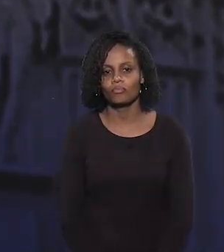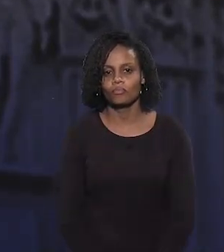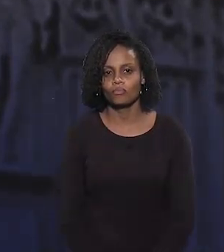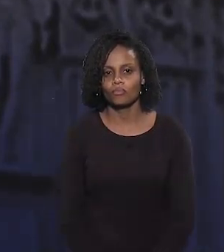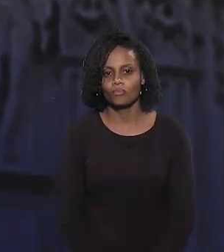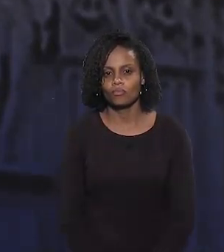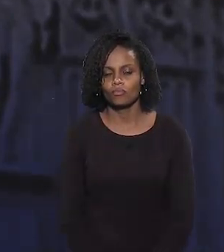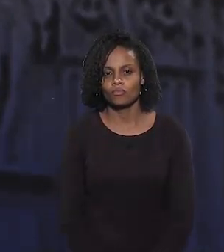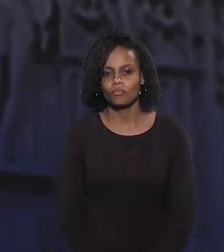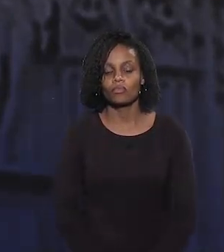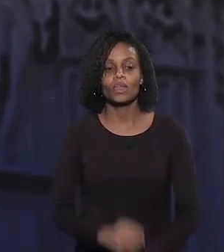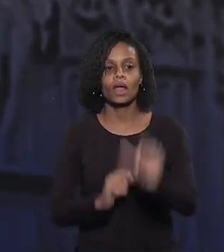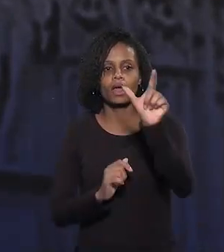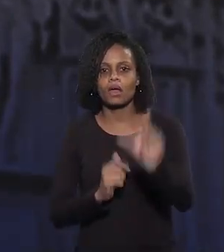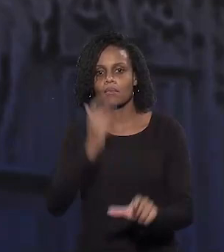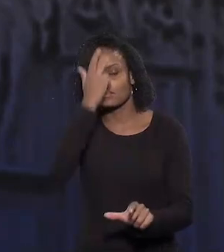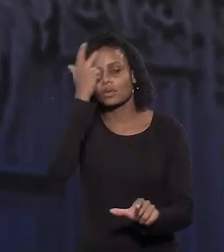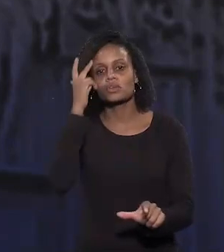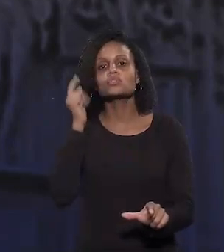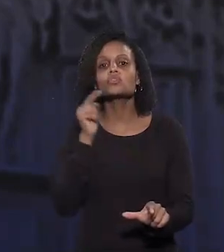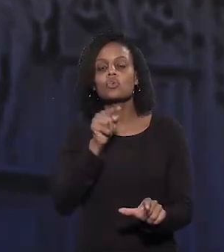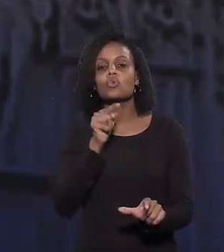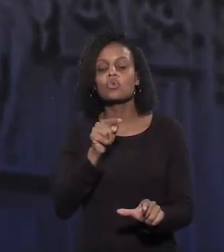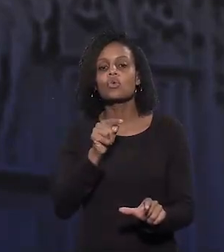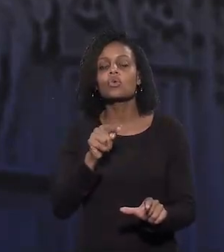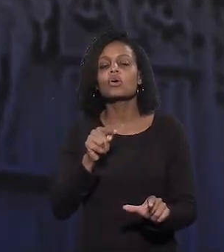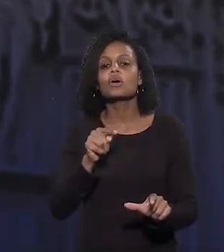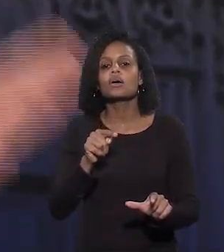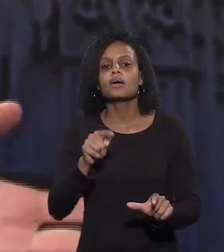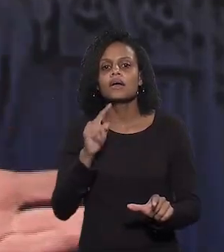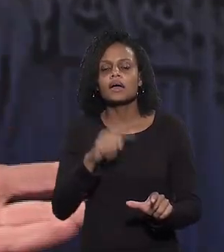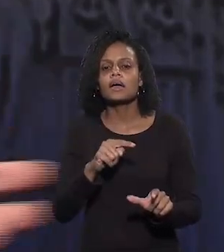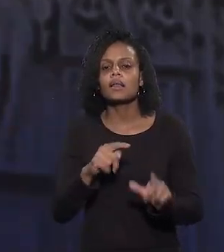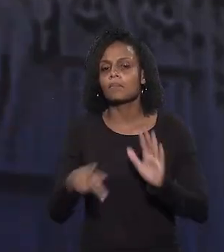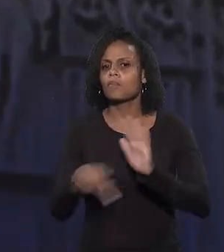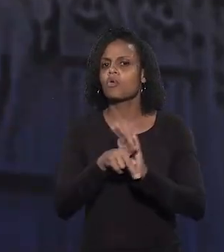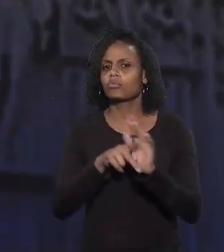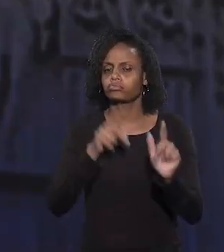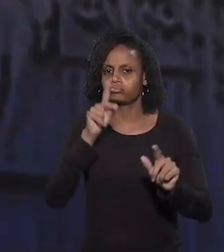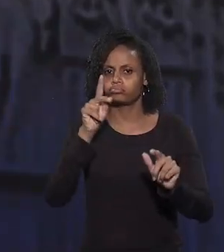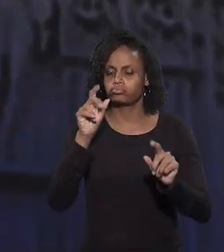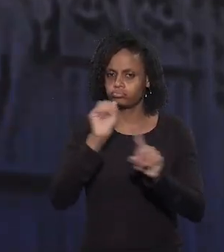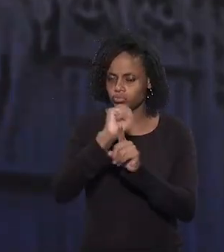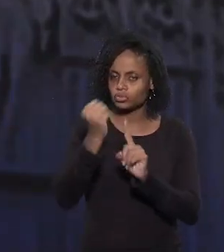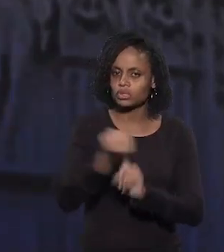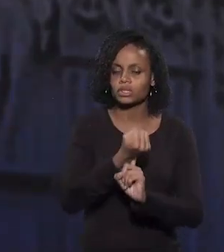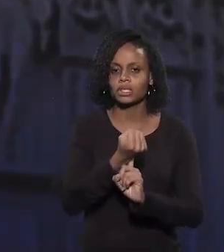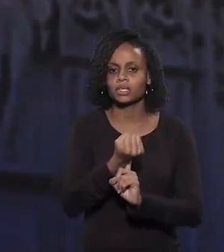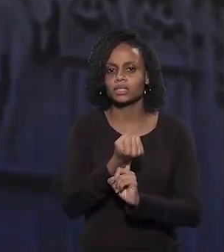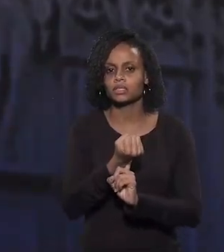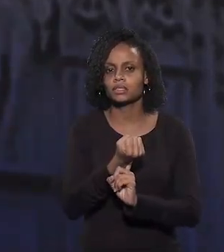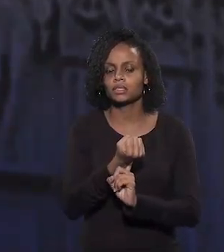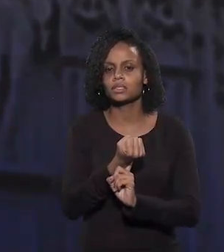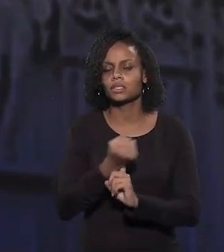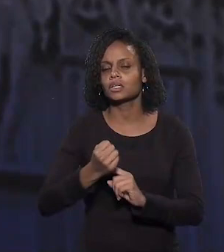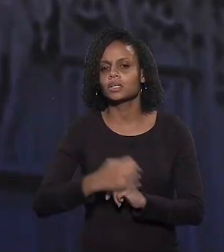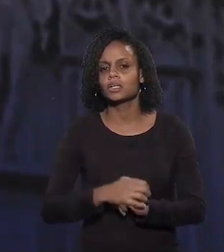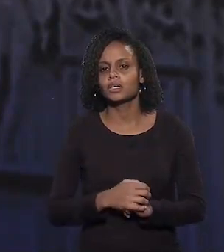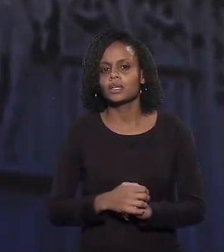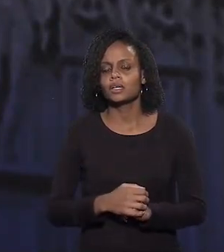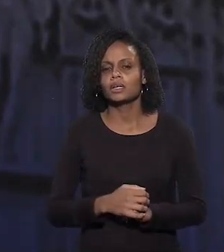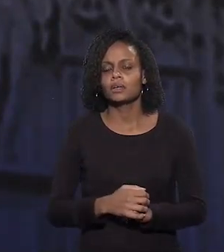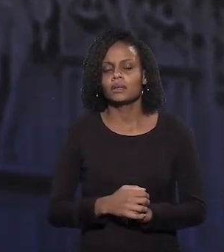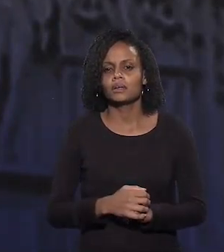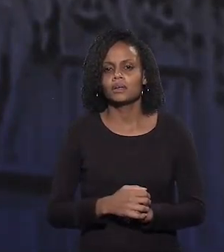acolhido como um ser biopsicossocioespiritual, como falava bem o deputado. Este tem a vantagem